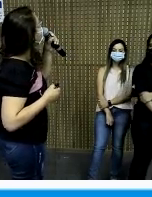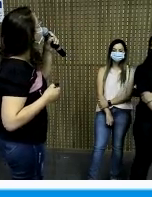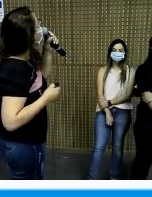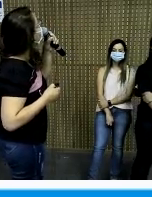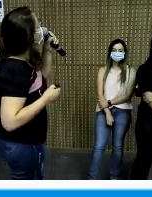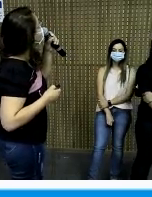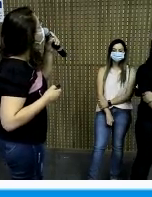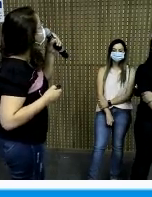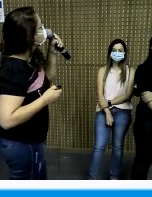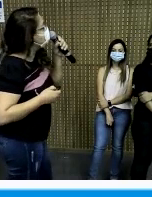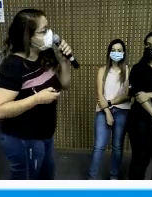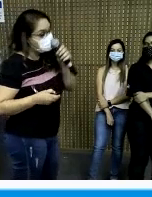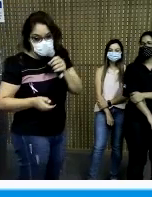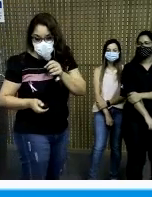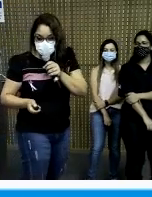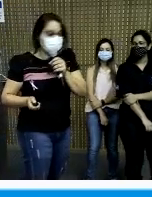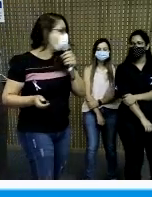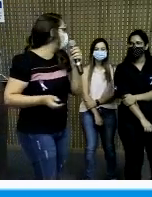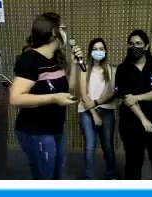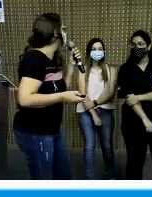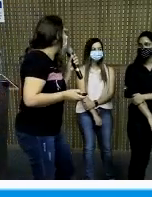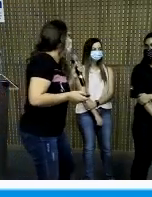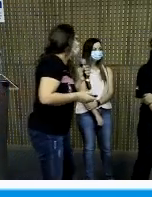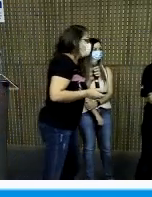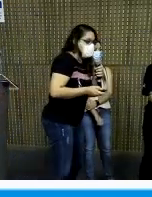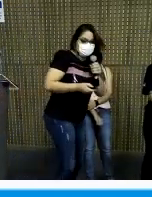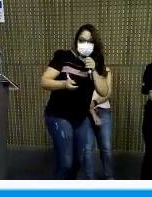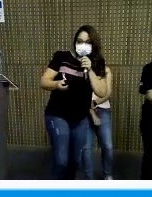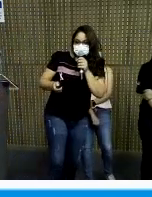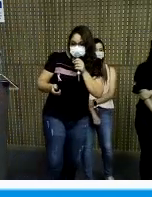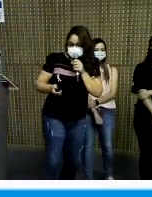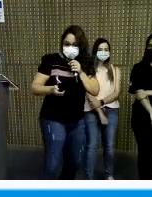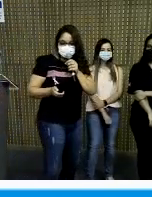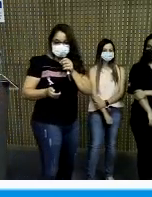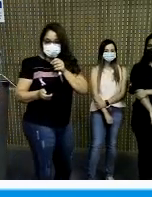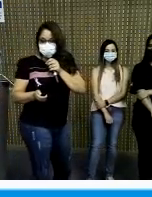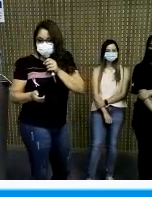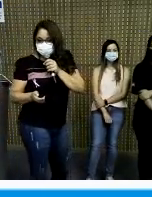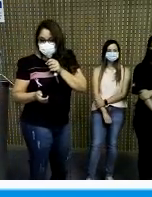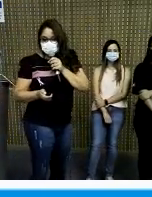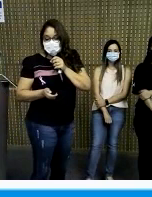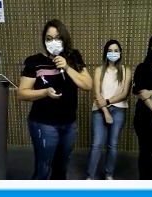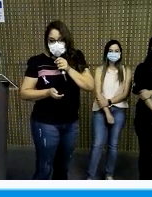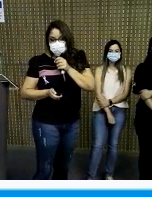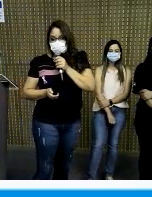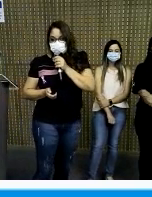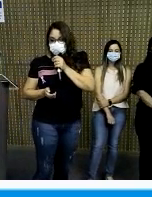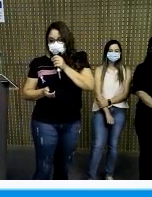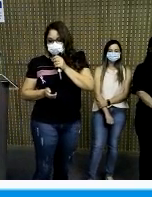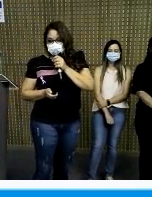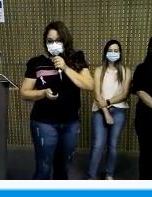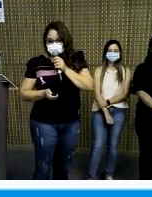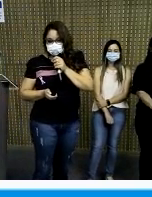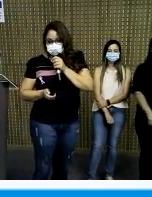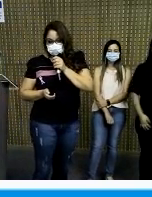ativa acontecesse, tá? Tá, já estou terminando, acho que só tem mais um. É isso, aqui está